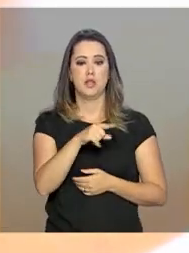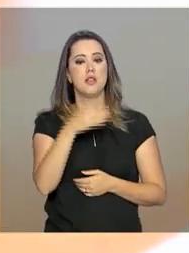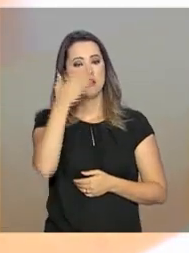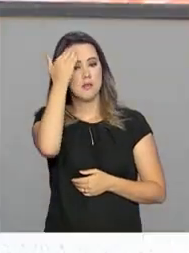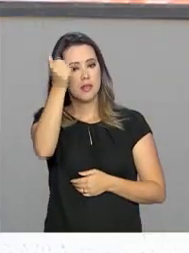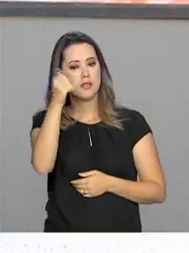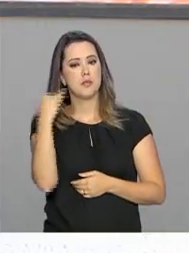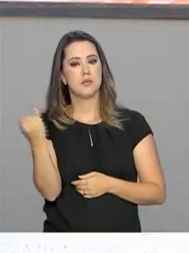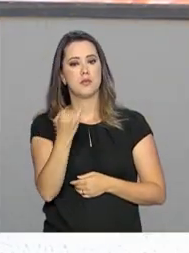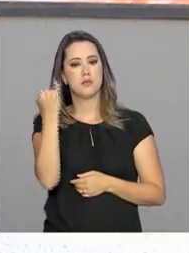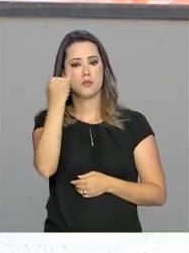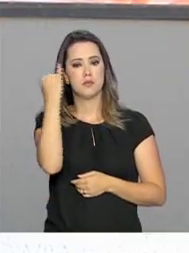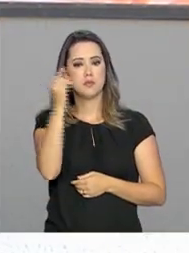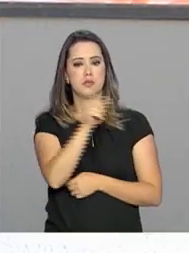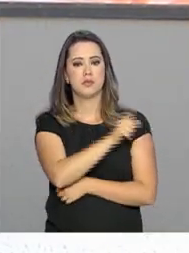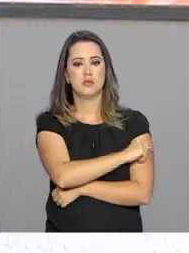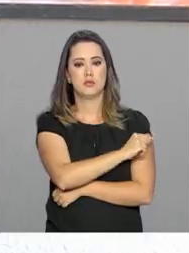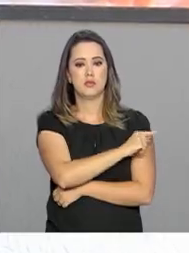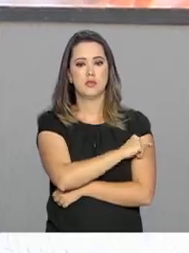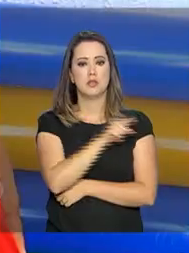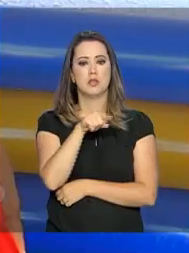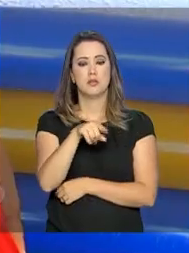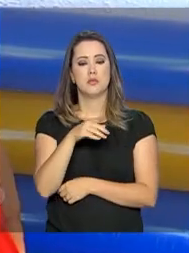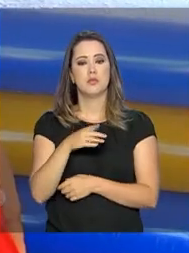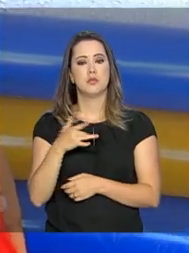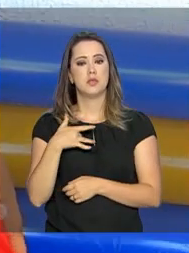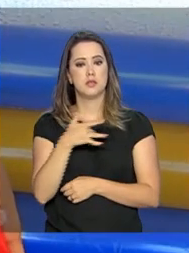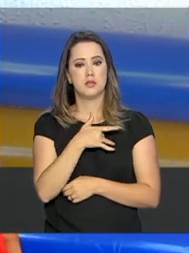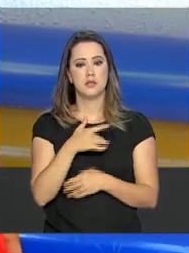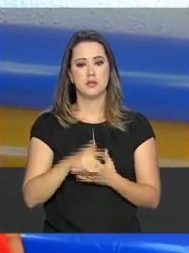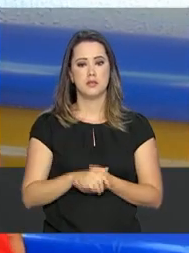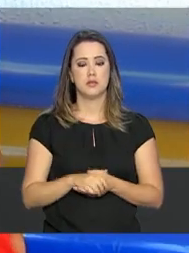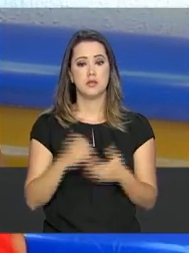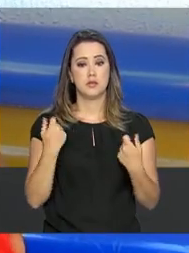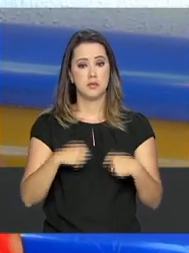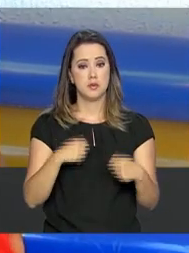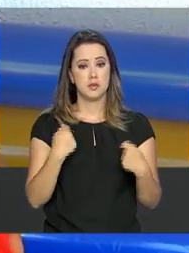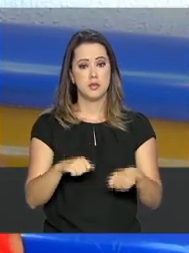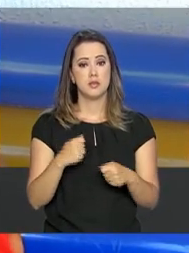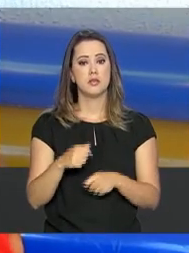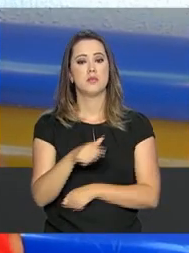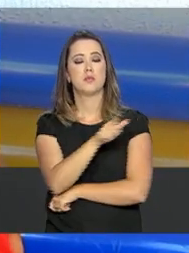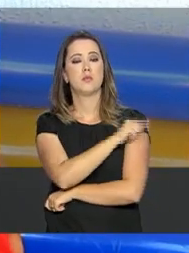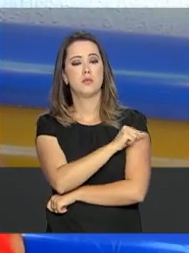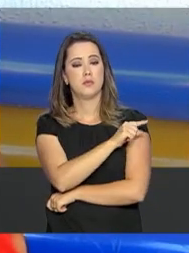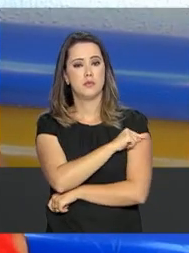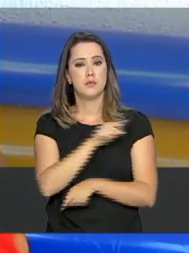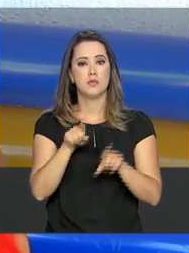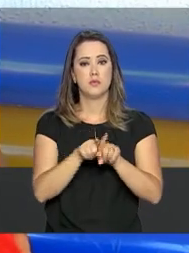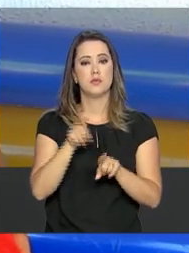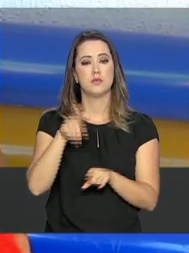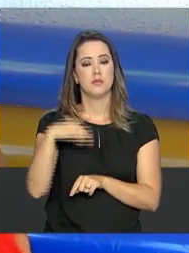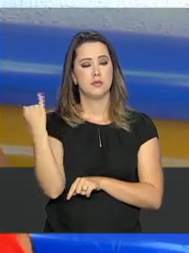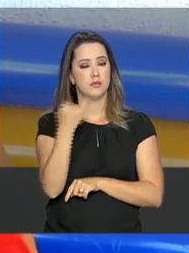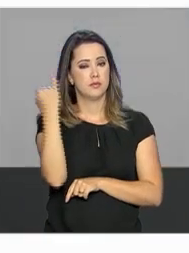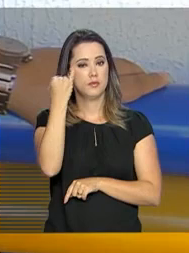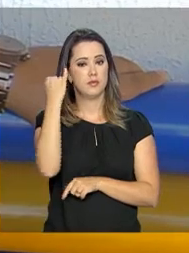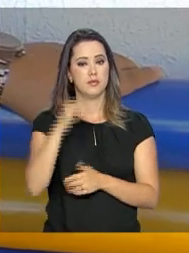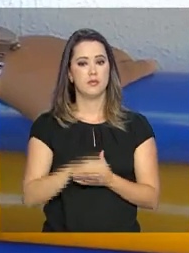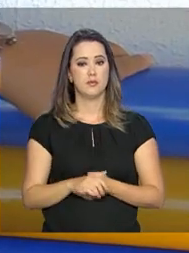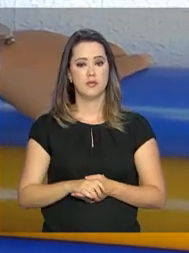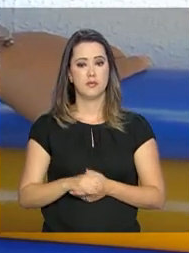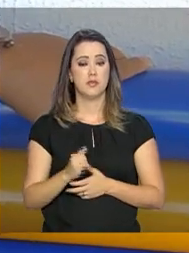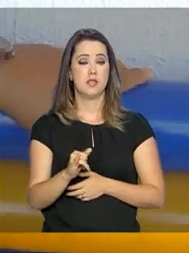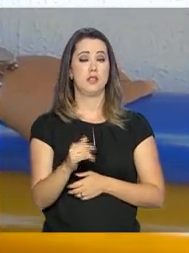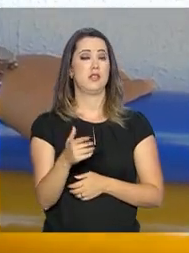consciência da importância da vacina para a saúde tem que então malachim que importa é que